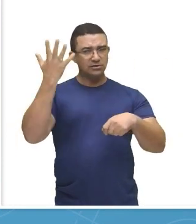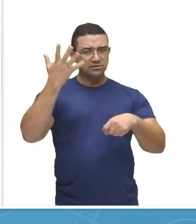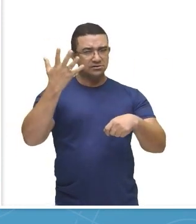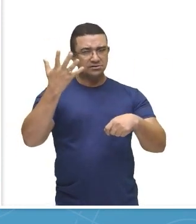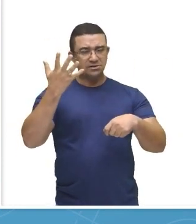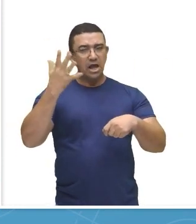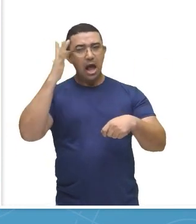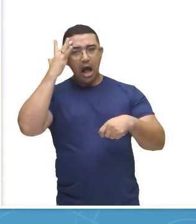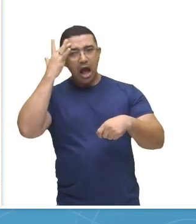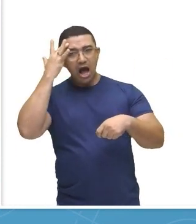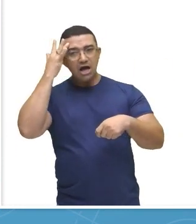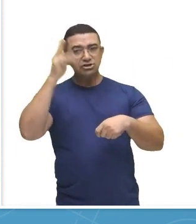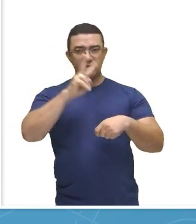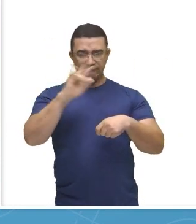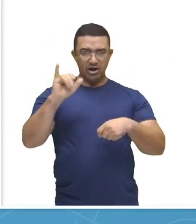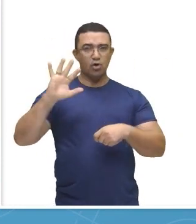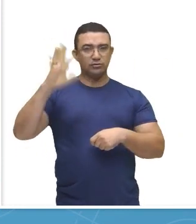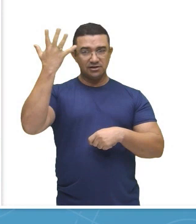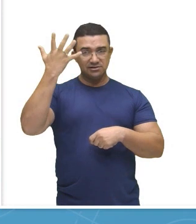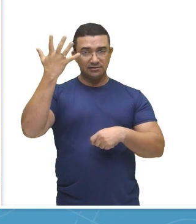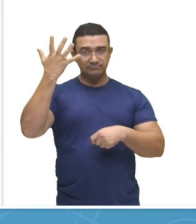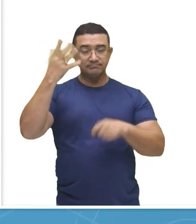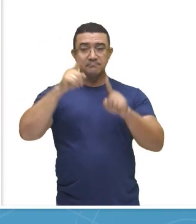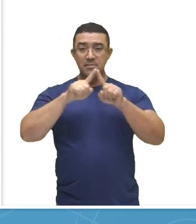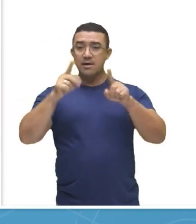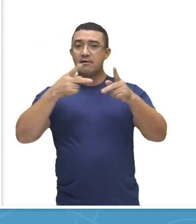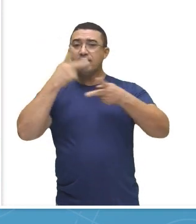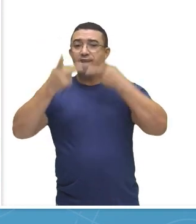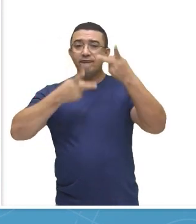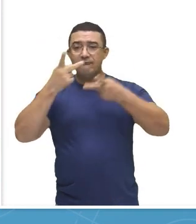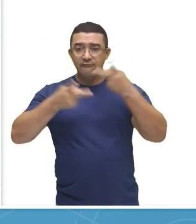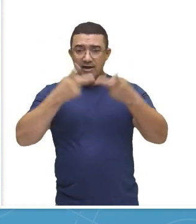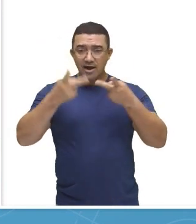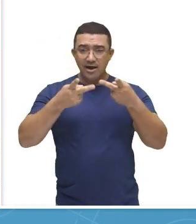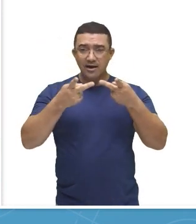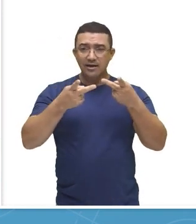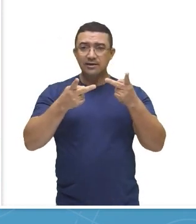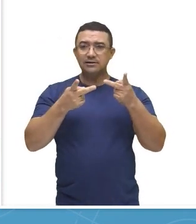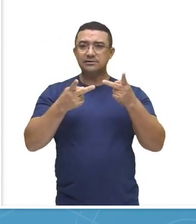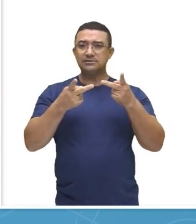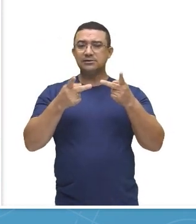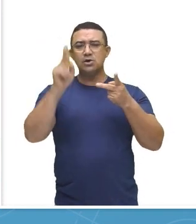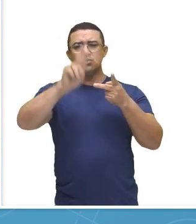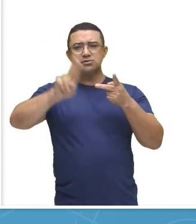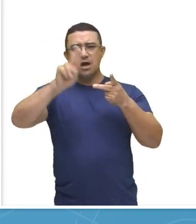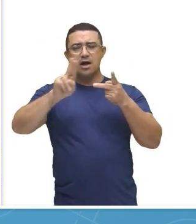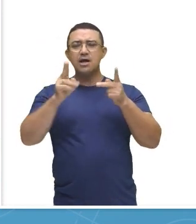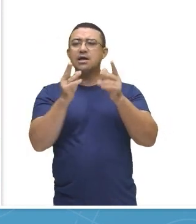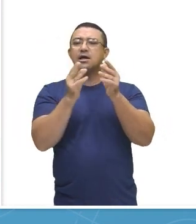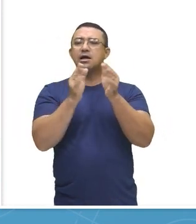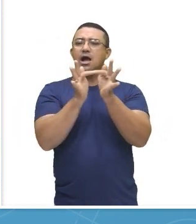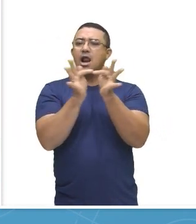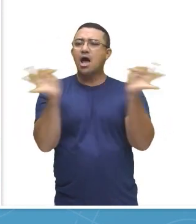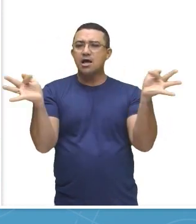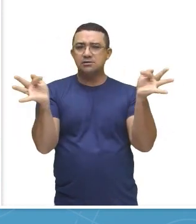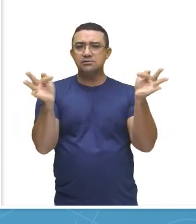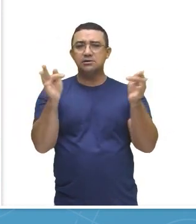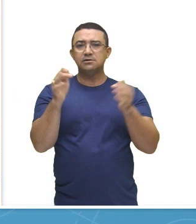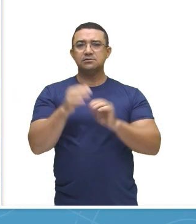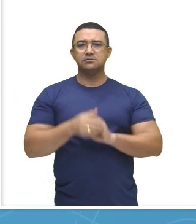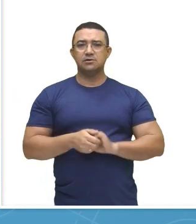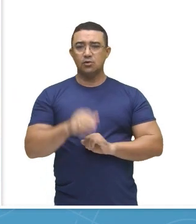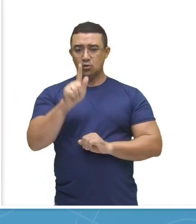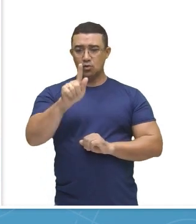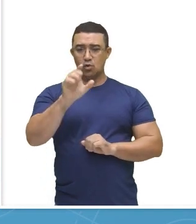acha que vai acontecer mesmo. Para falar isso em inglês, vocês vão usar o going to. Observem